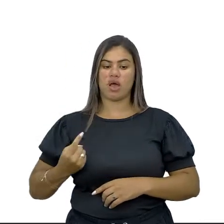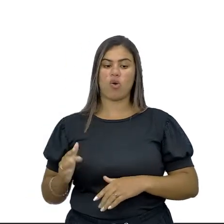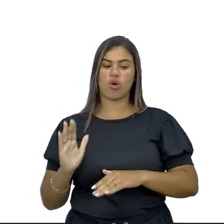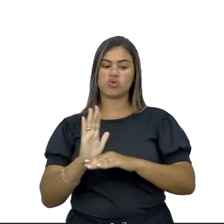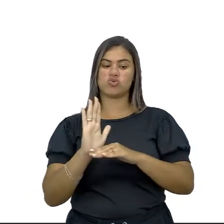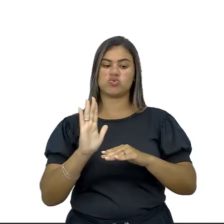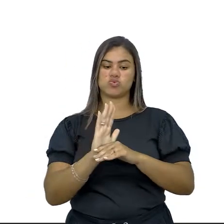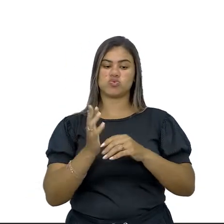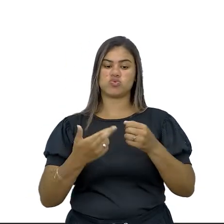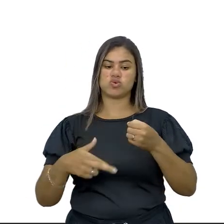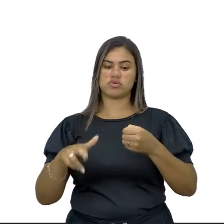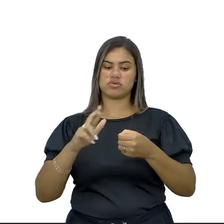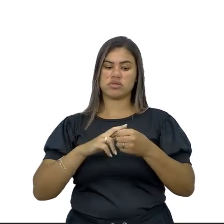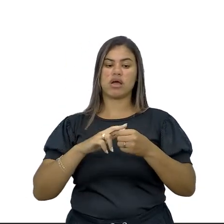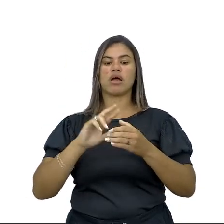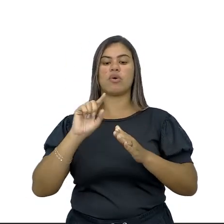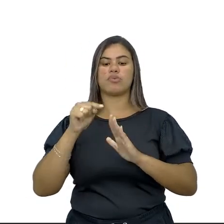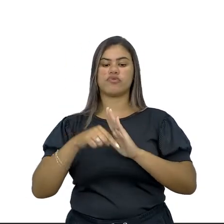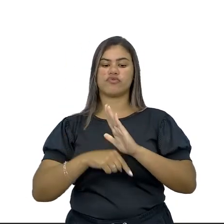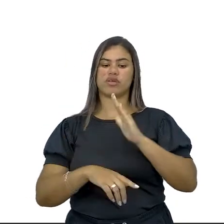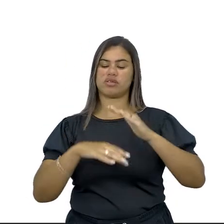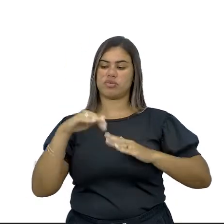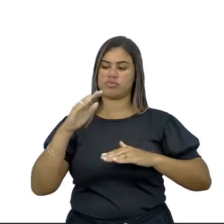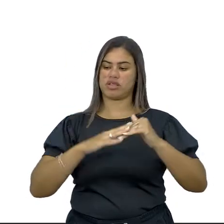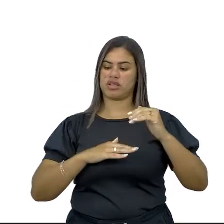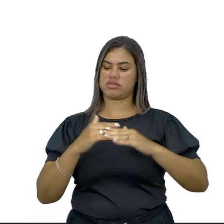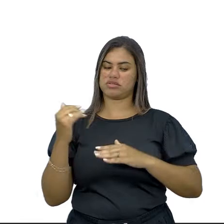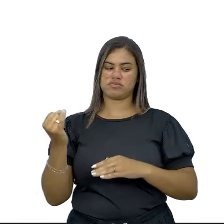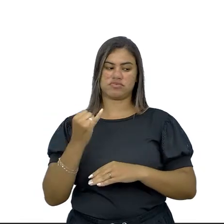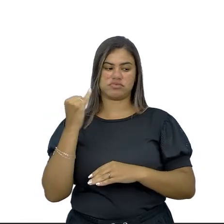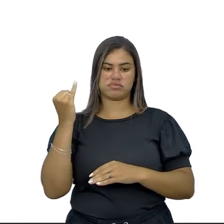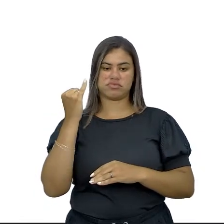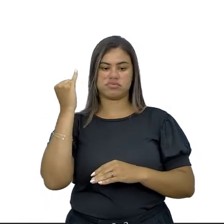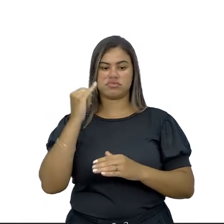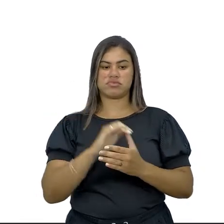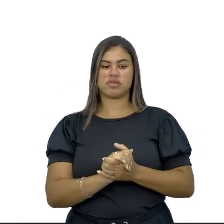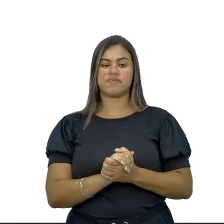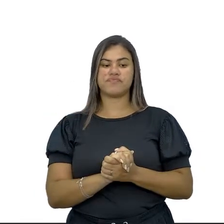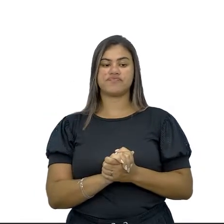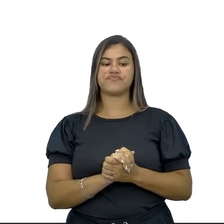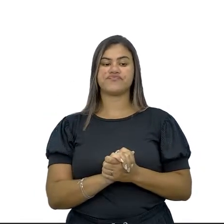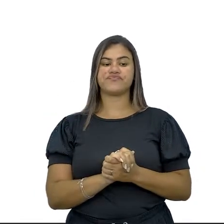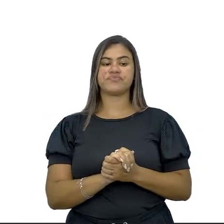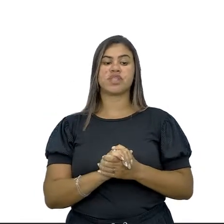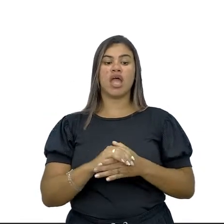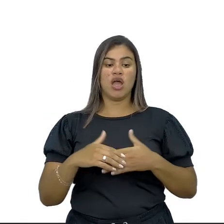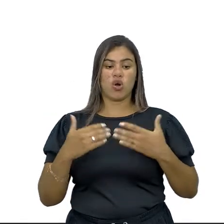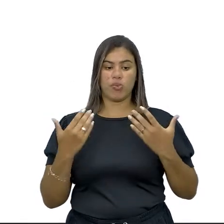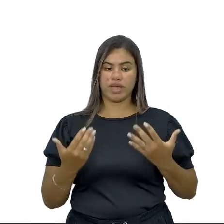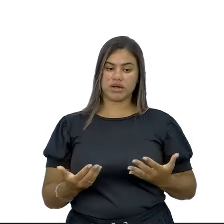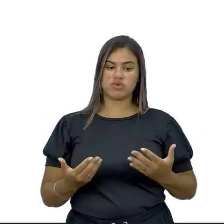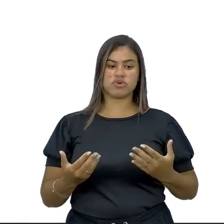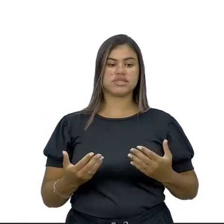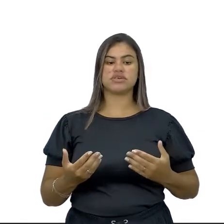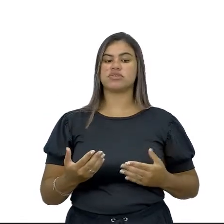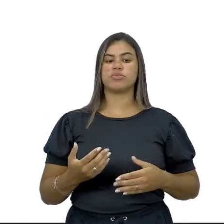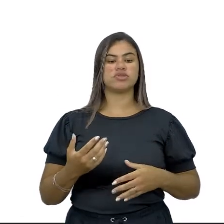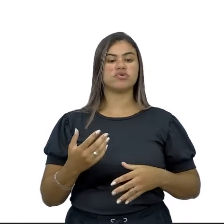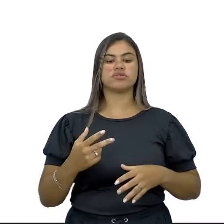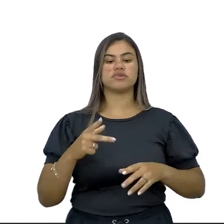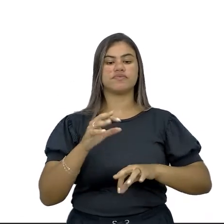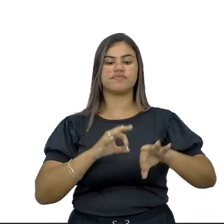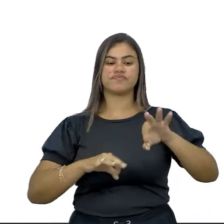as retomadas e o aprofundamento em habilidades essenciais. E o terceiro objetivo da pauta de hoje